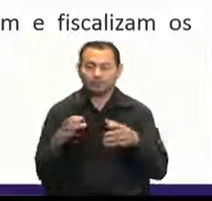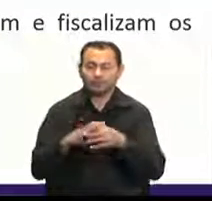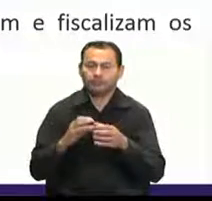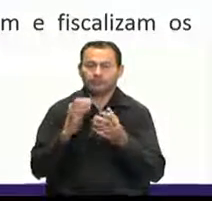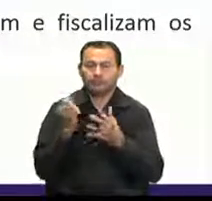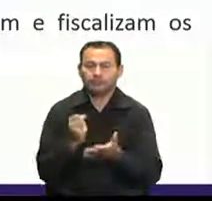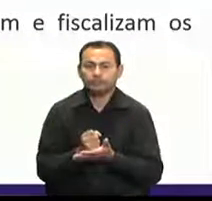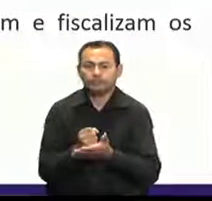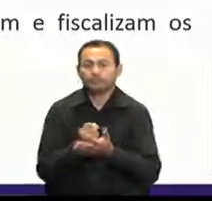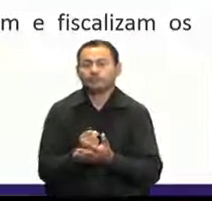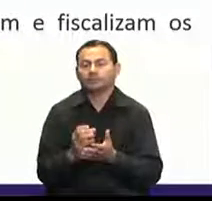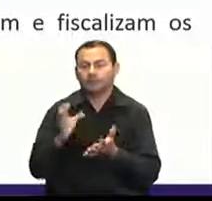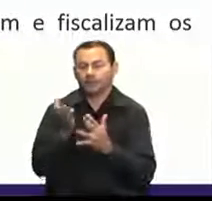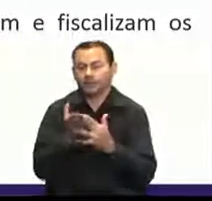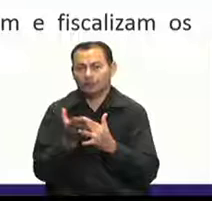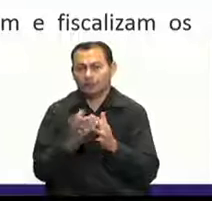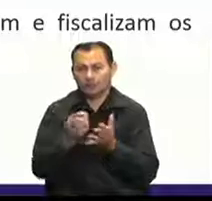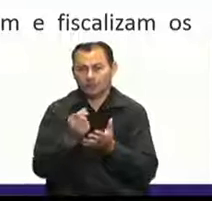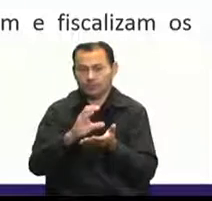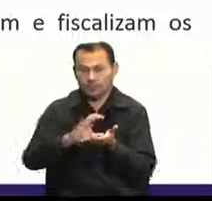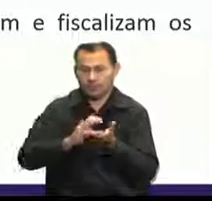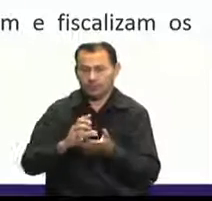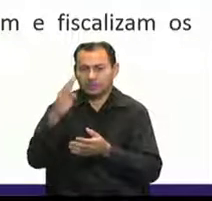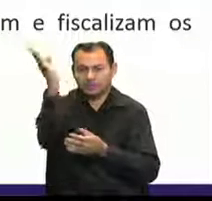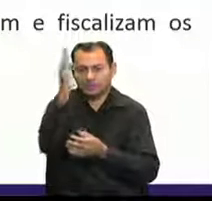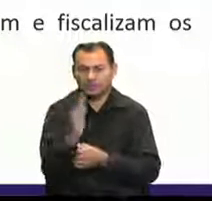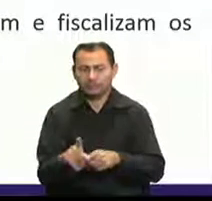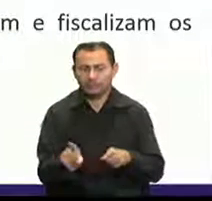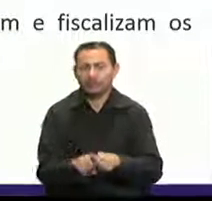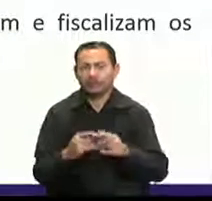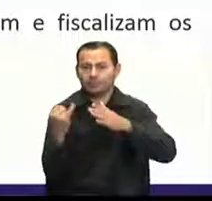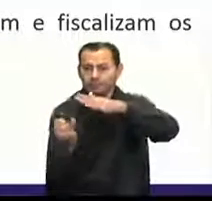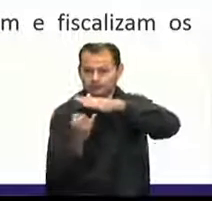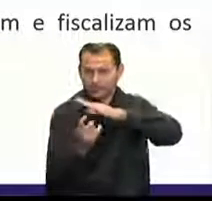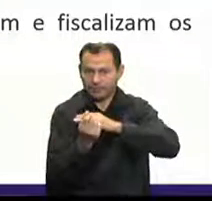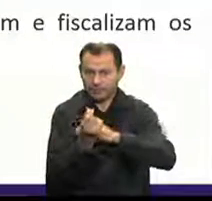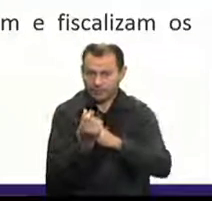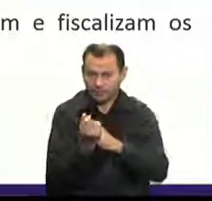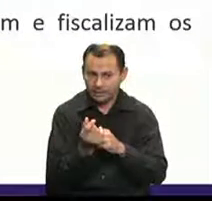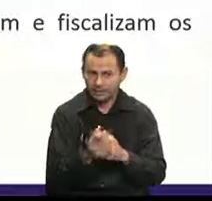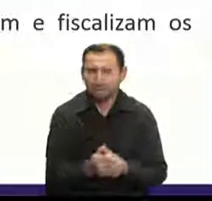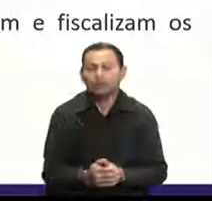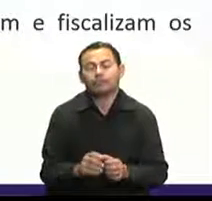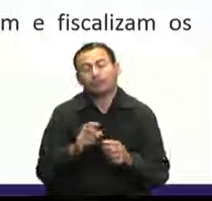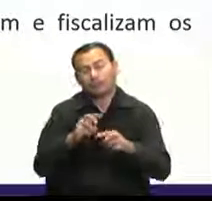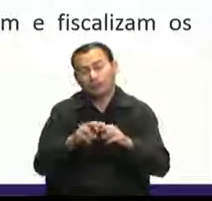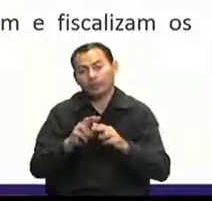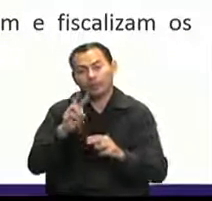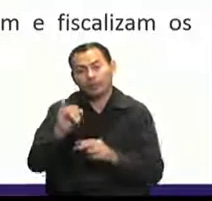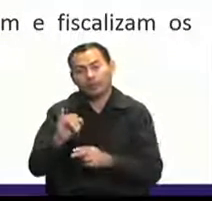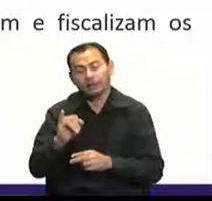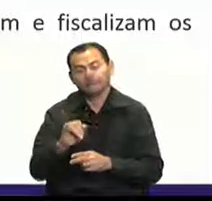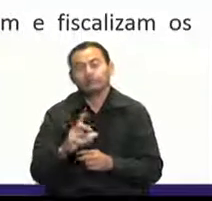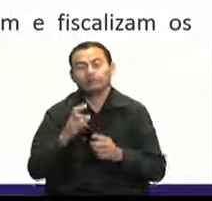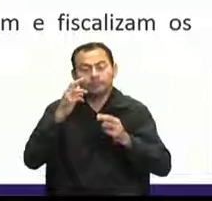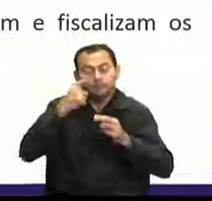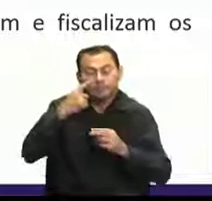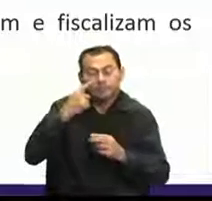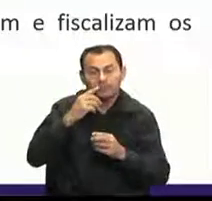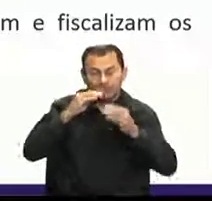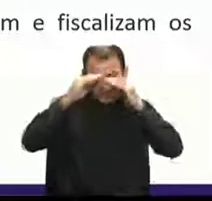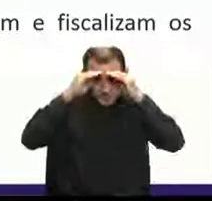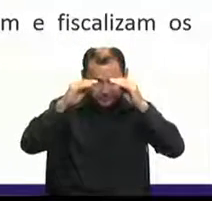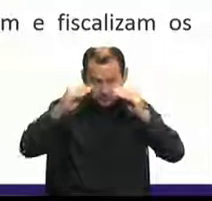intermediador entre o conselho monetário nacional e as instituições financeiras pois ele vai colombo vai verificar o